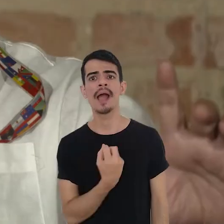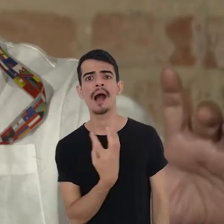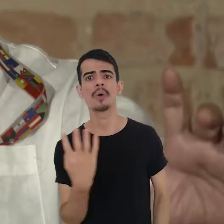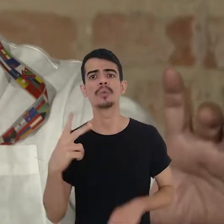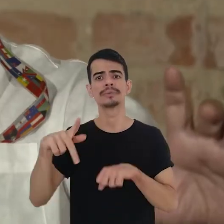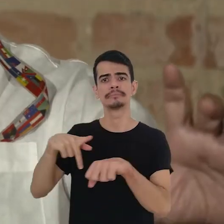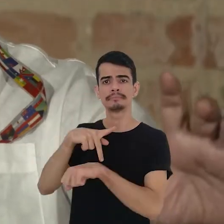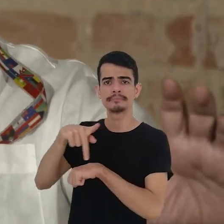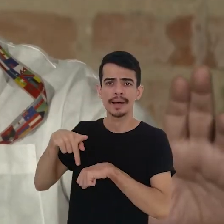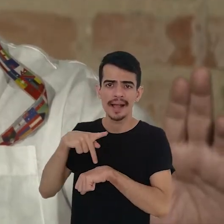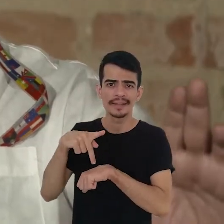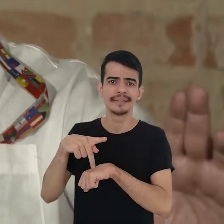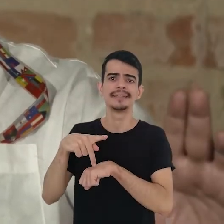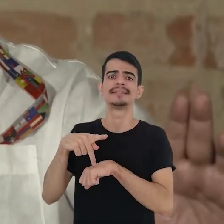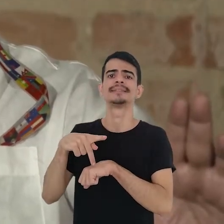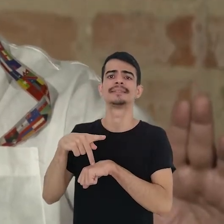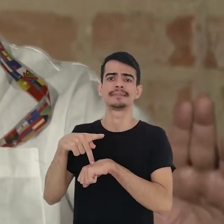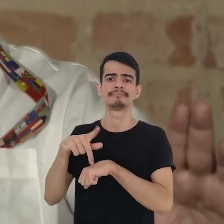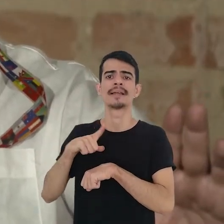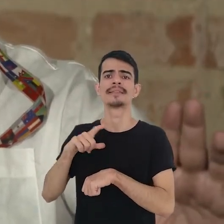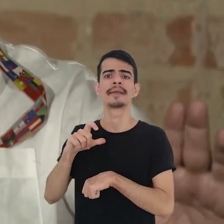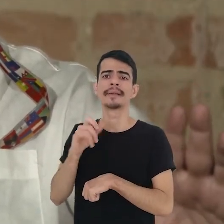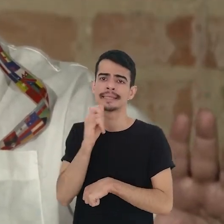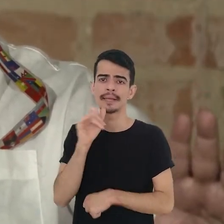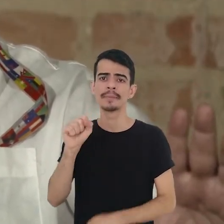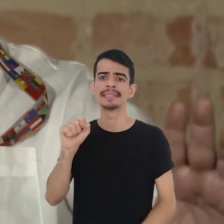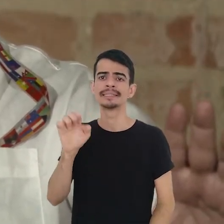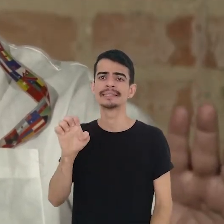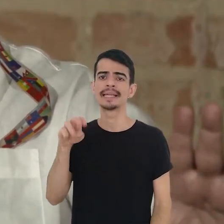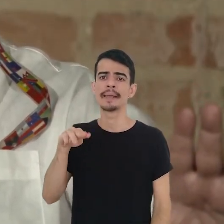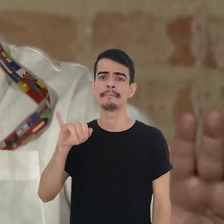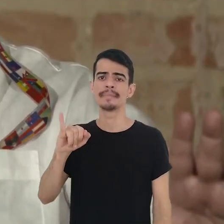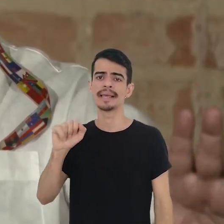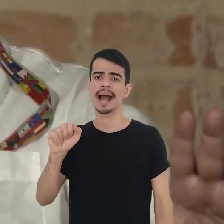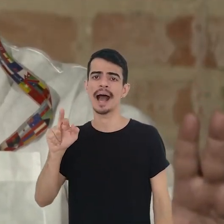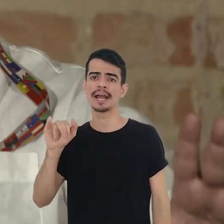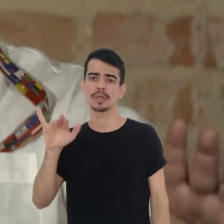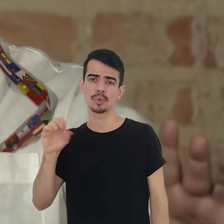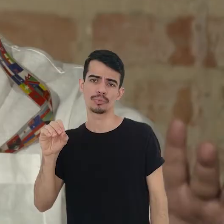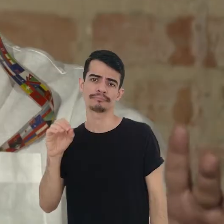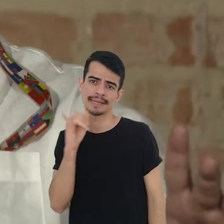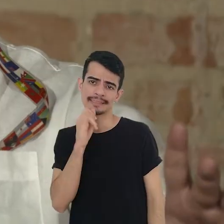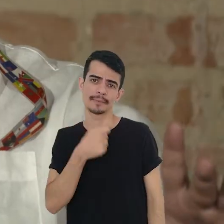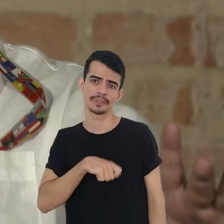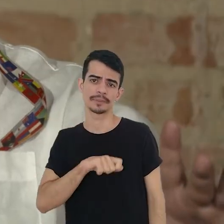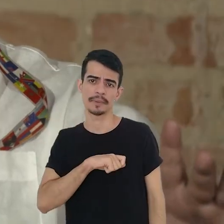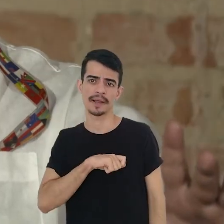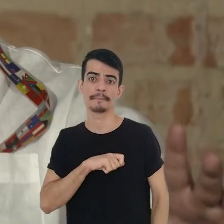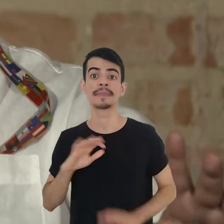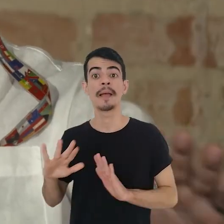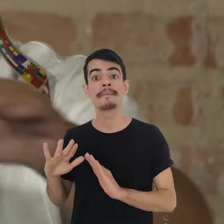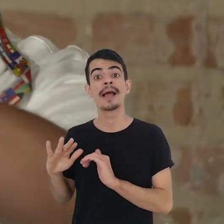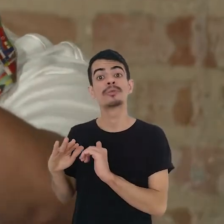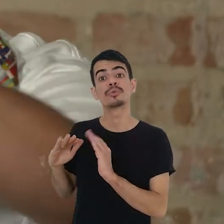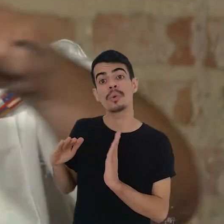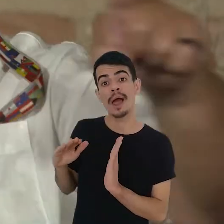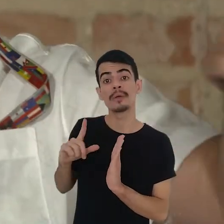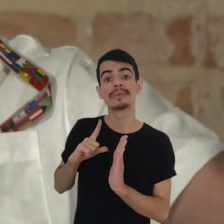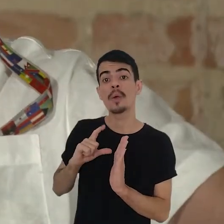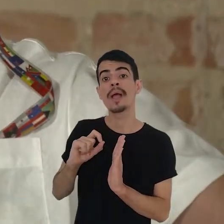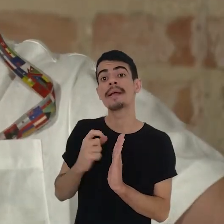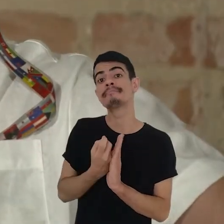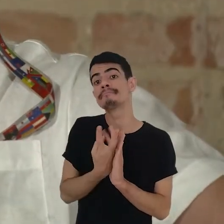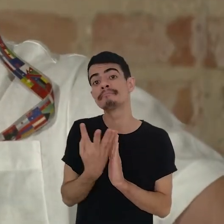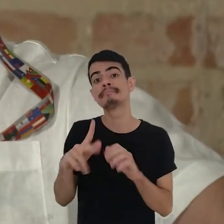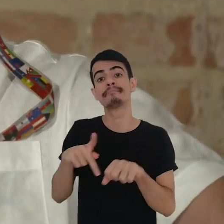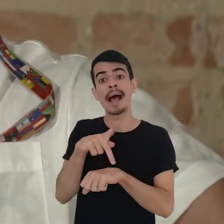um lado, você vê países que têm até áreas semiáridas, como, por exemplo, a Espanha, e, do outro lado,